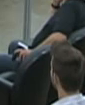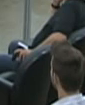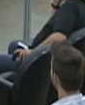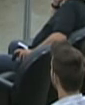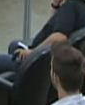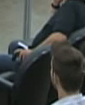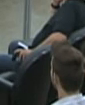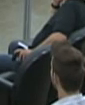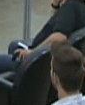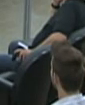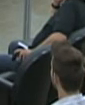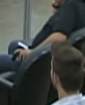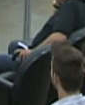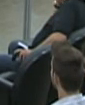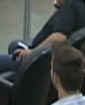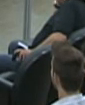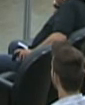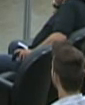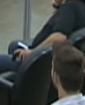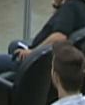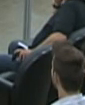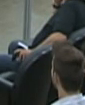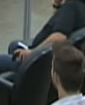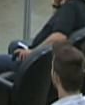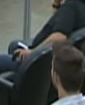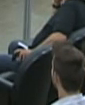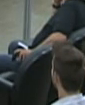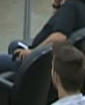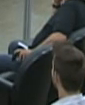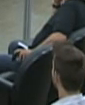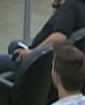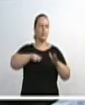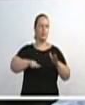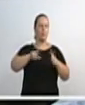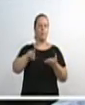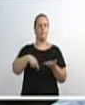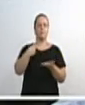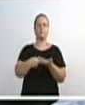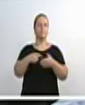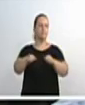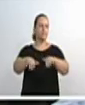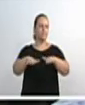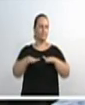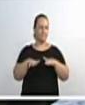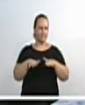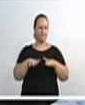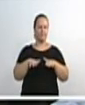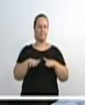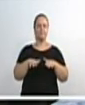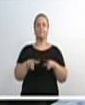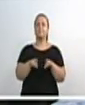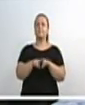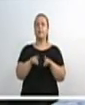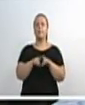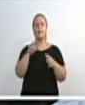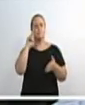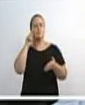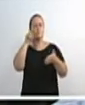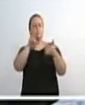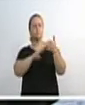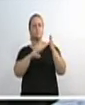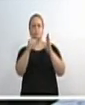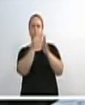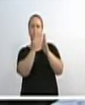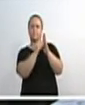retomando os nossos trabalhos, declaro a abertura da nossa reunião ordinária e passamos à apreciação da matéria